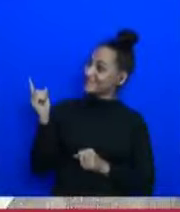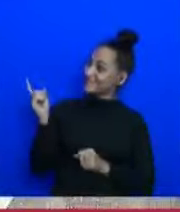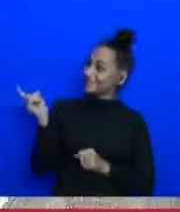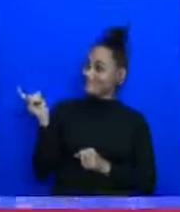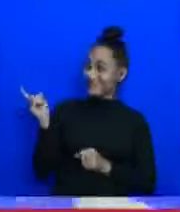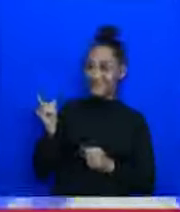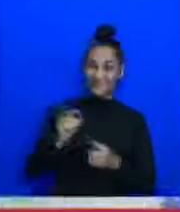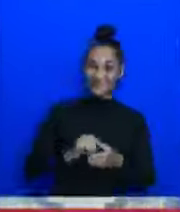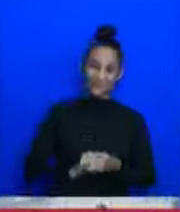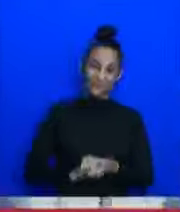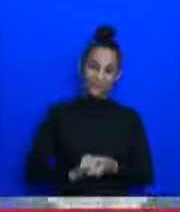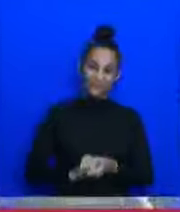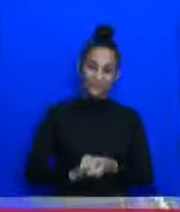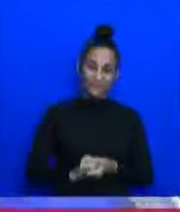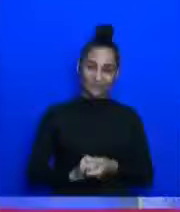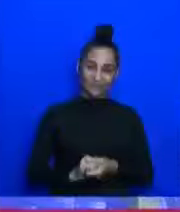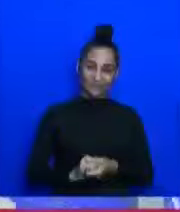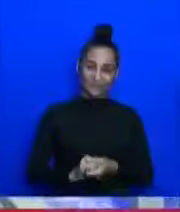valendo!